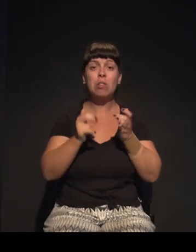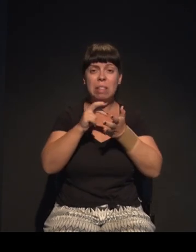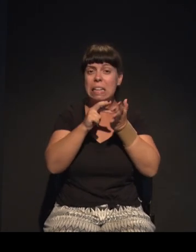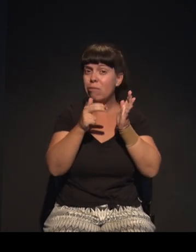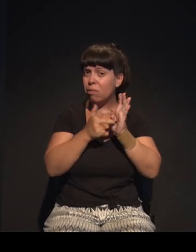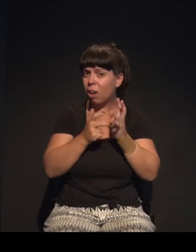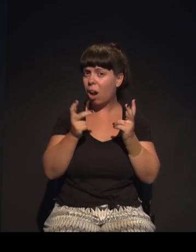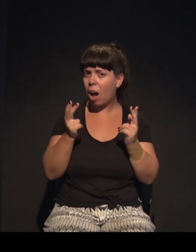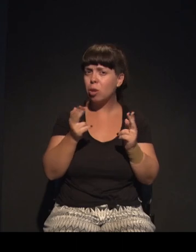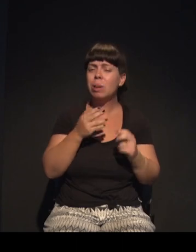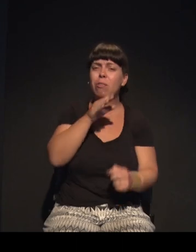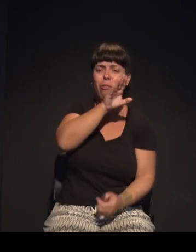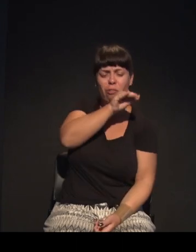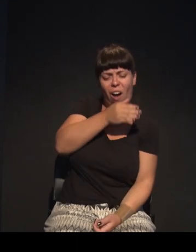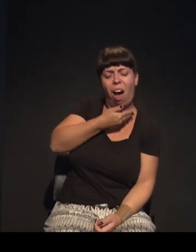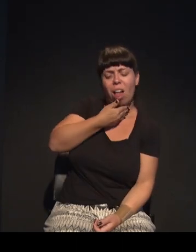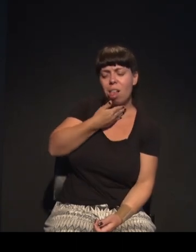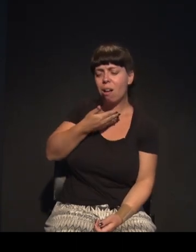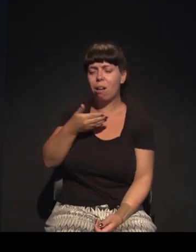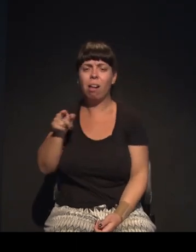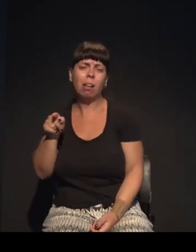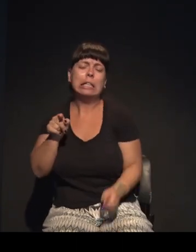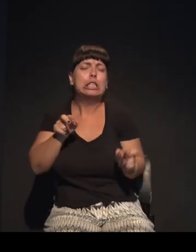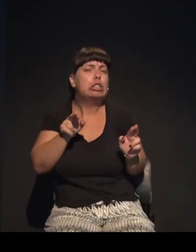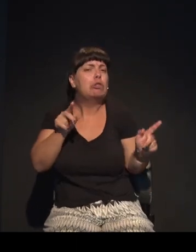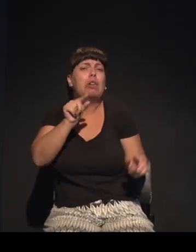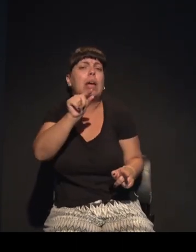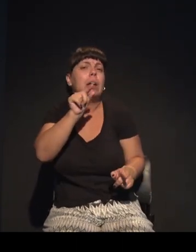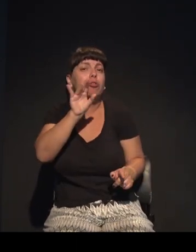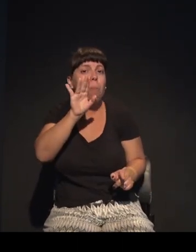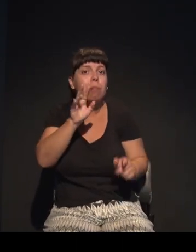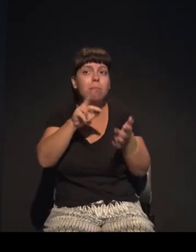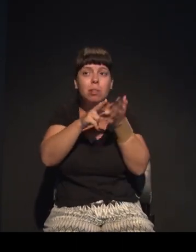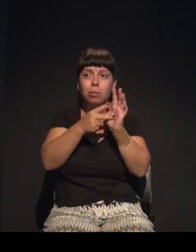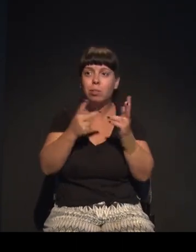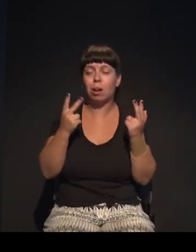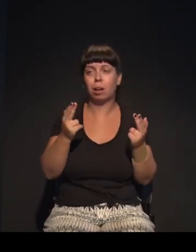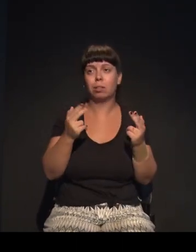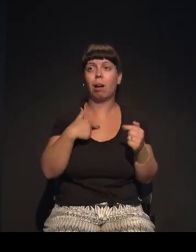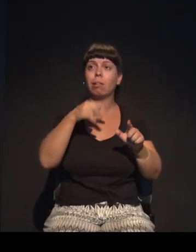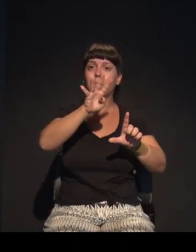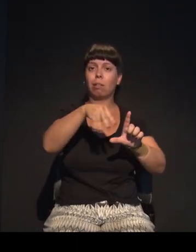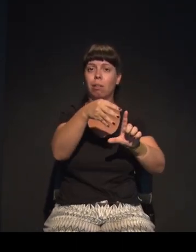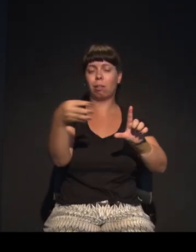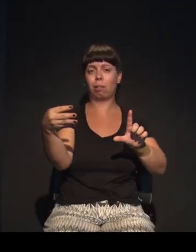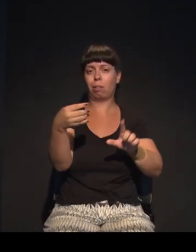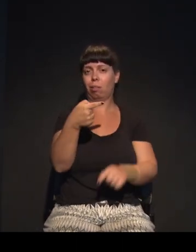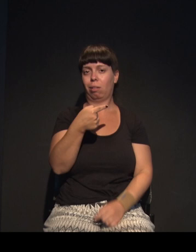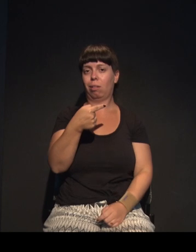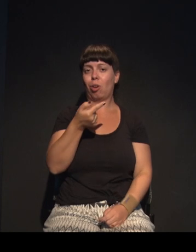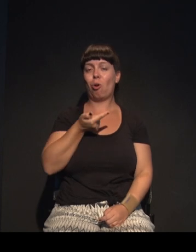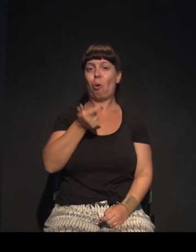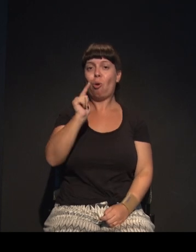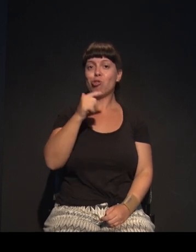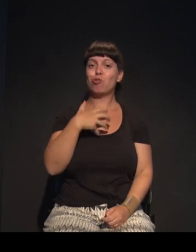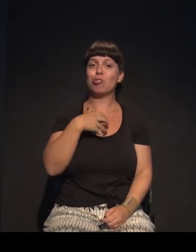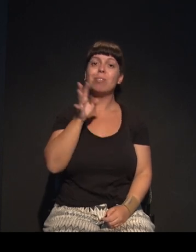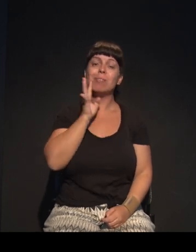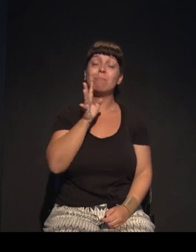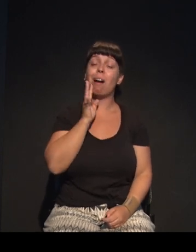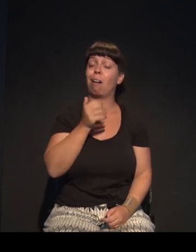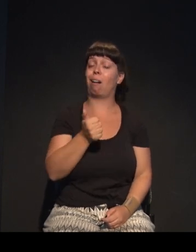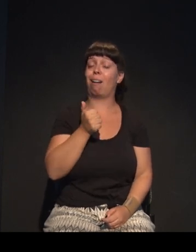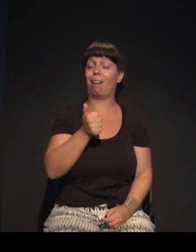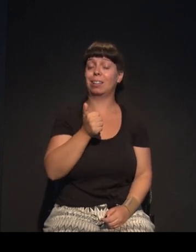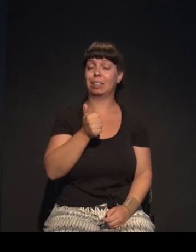mais significado ao mesmo eu trouxe aqui 11 uma outra forma também é muito bacana que eles